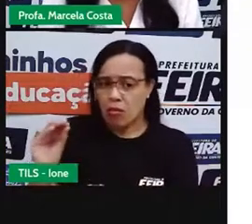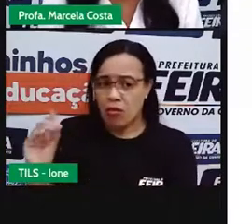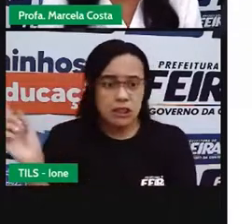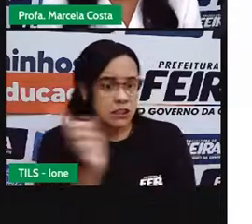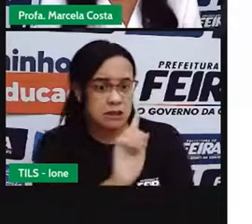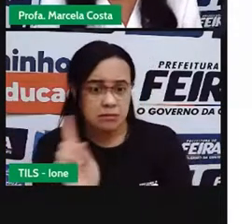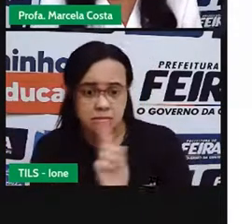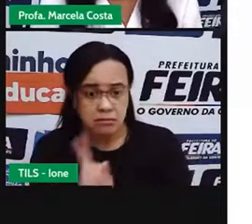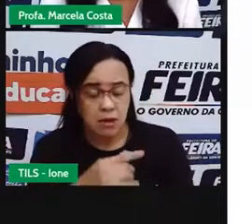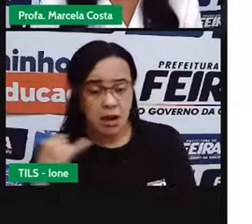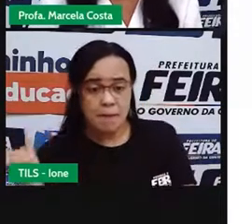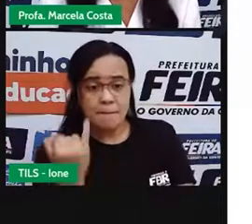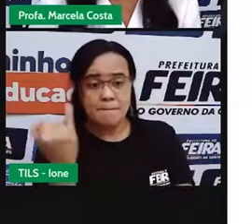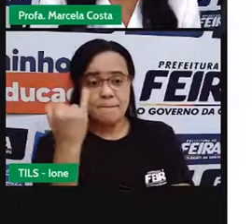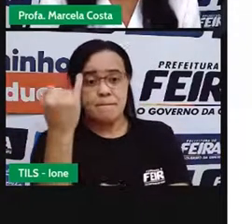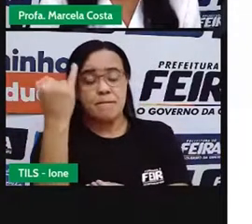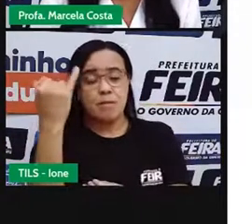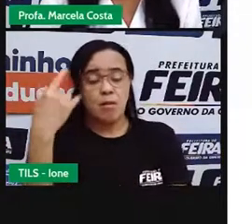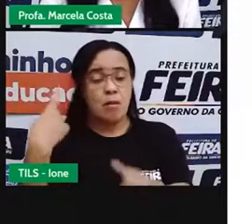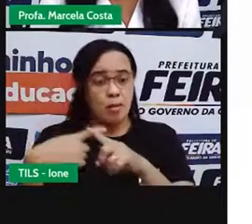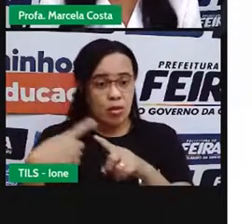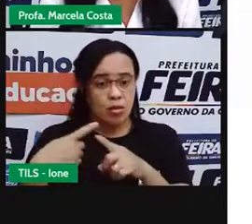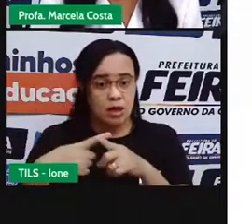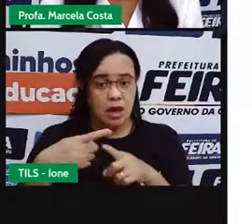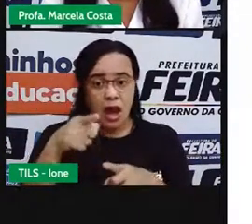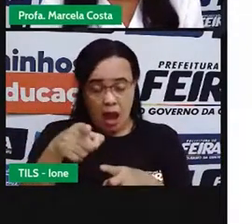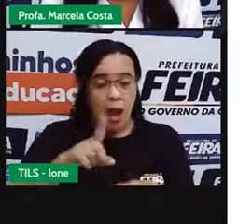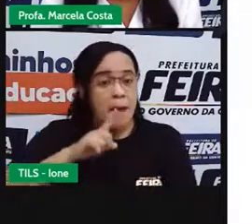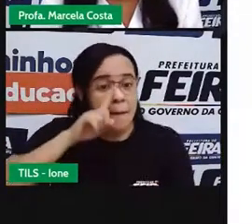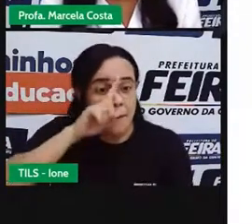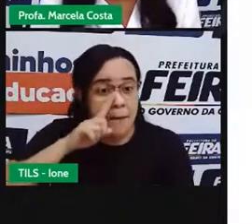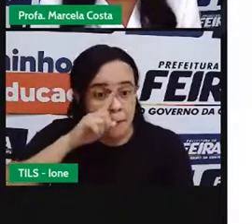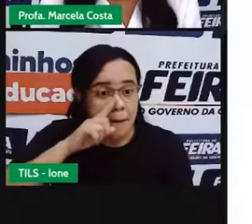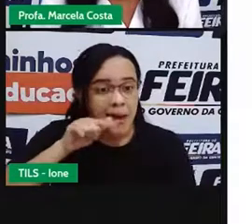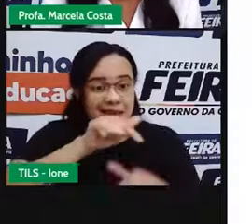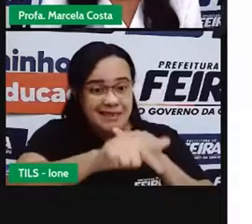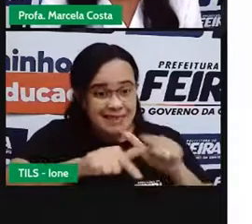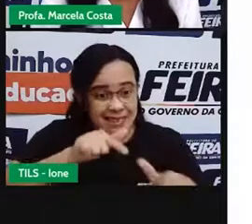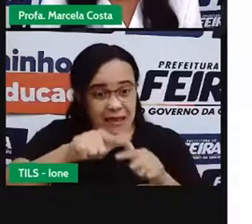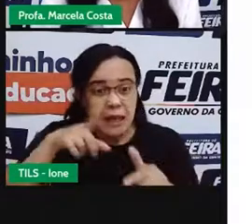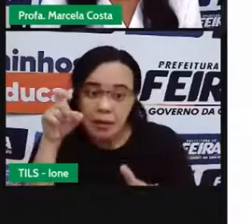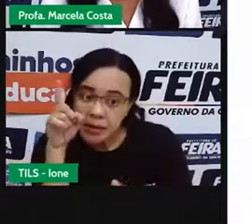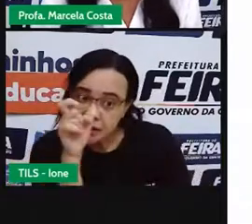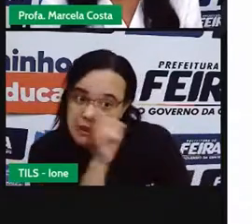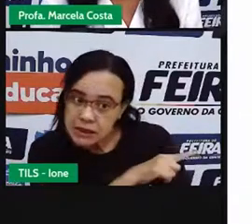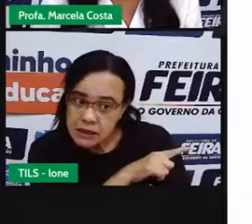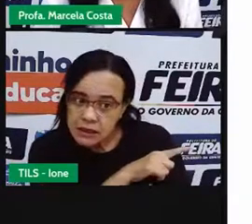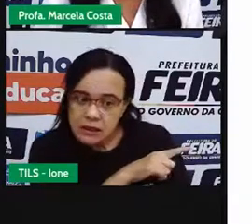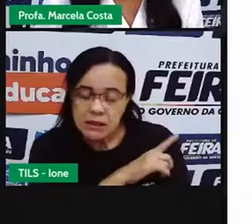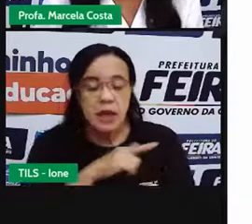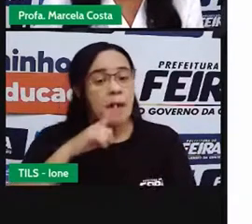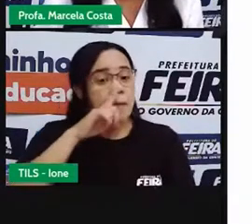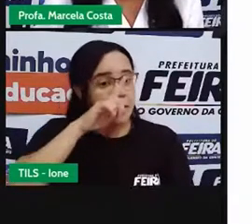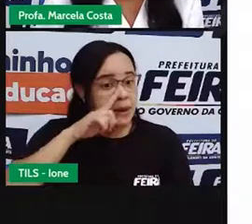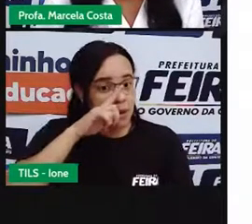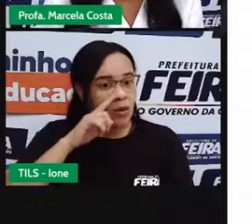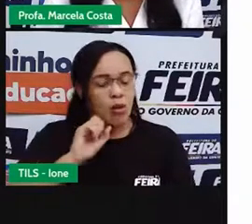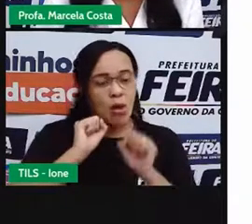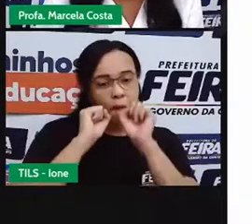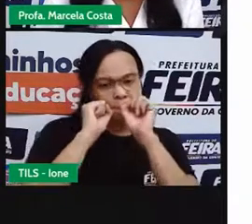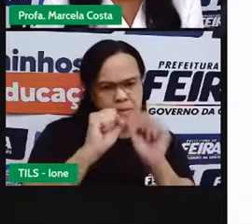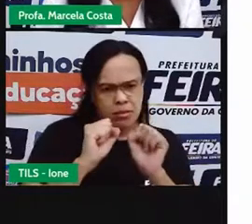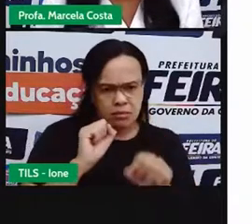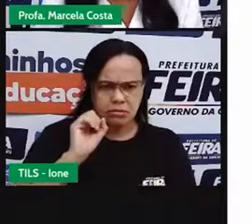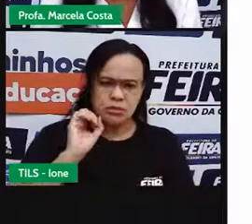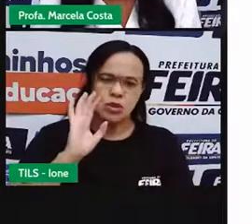a riscos, tá? Como, por exemplo, se cortar com algum resíduo cortante,